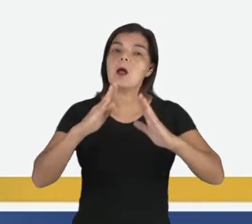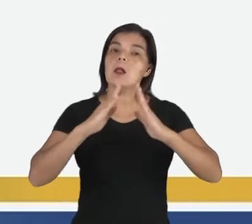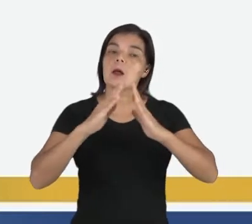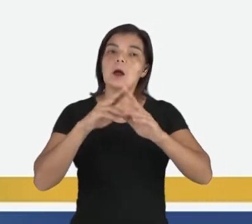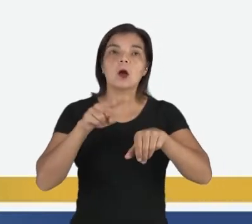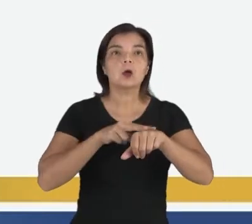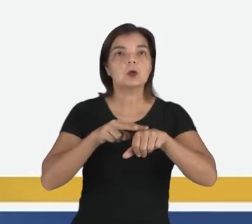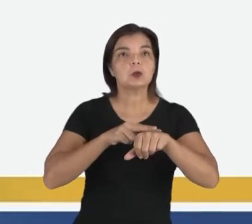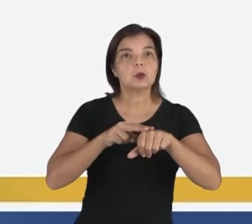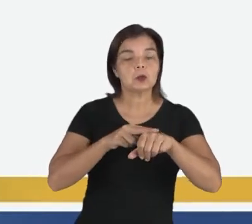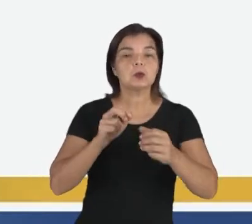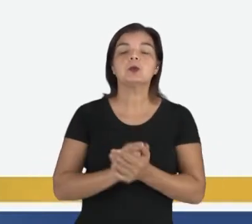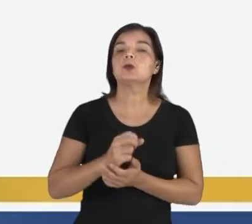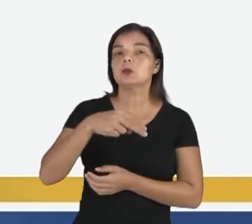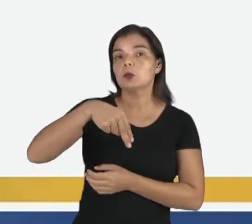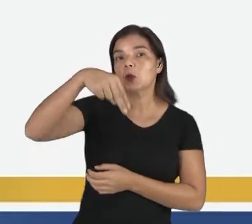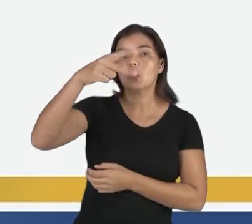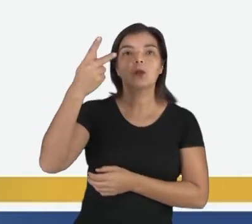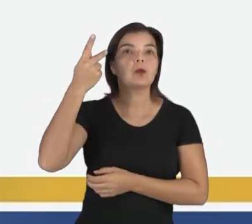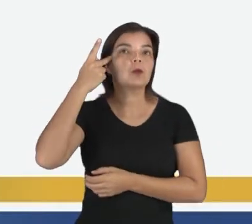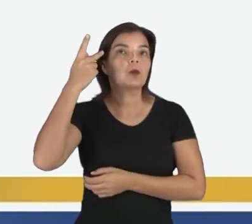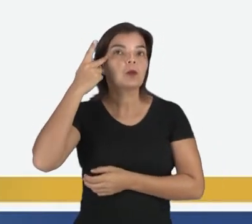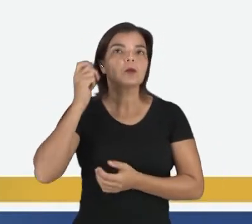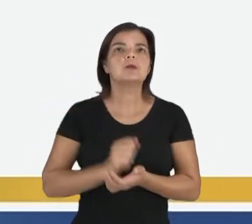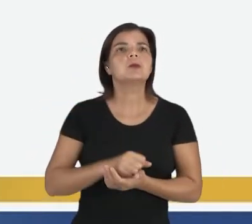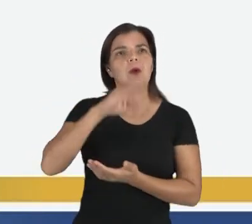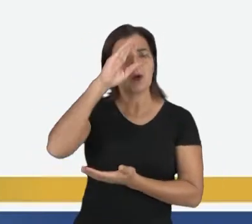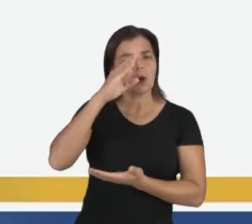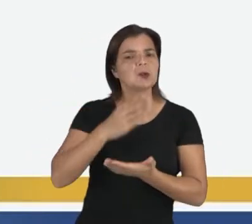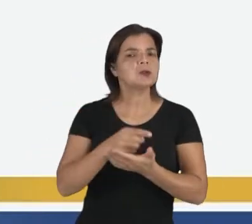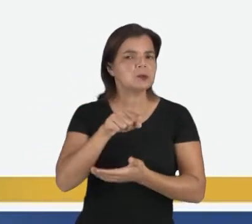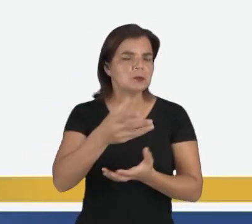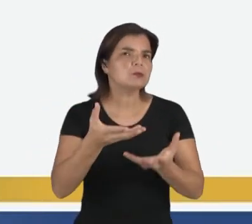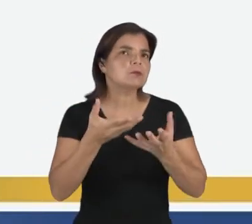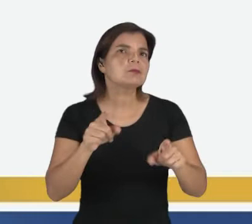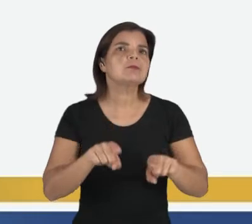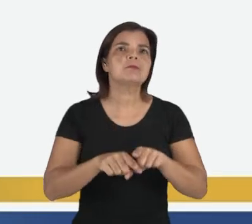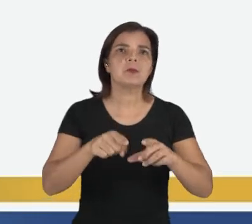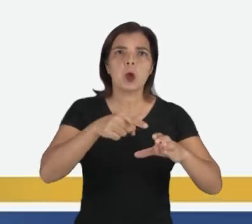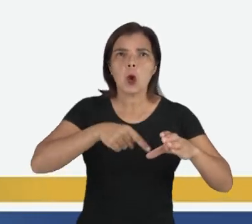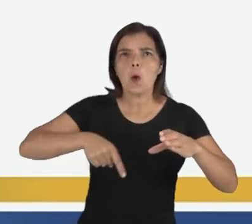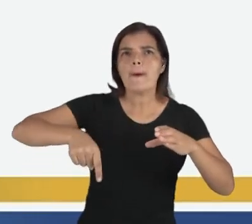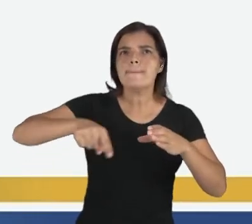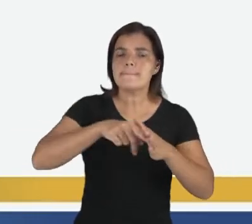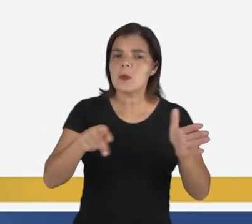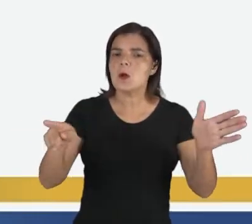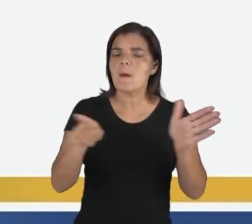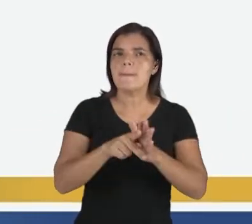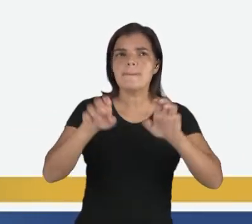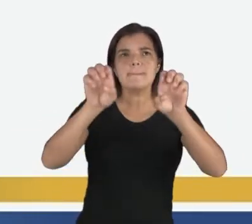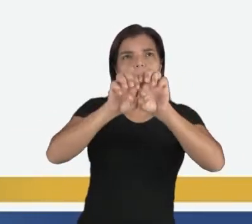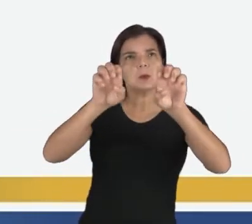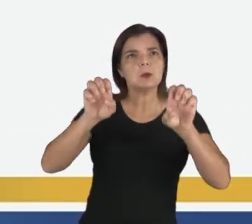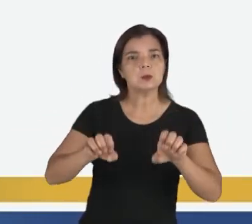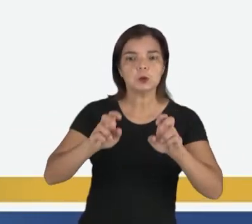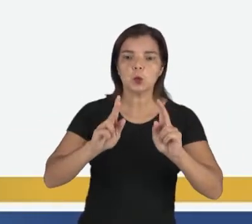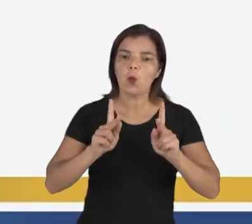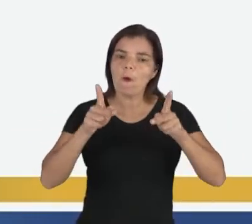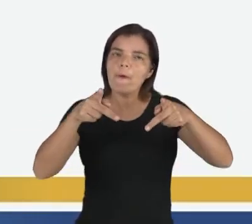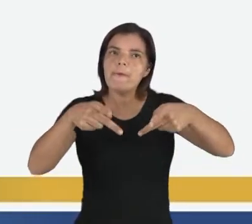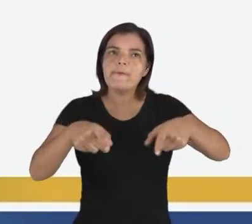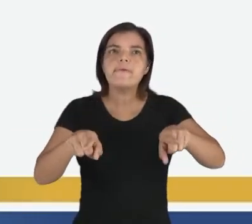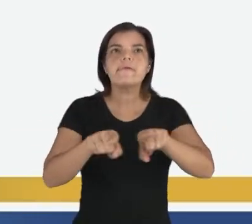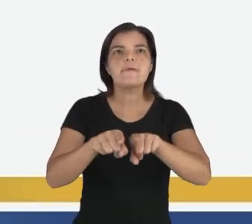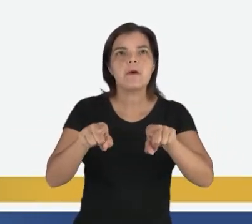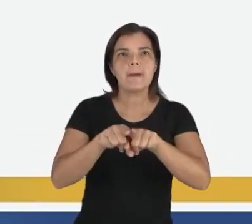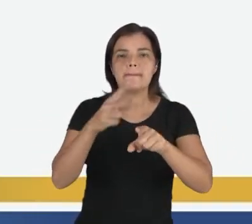Verde, na zona norte de São Paulo. Acredite se quiser, o buraco fica na própria estrutura do viaduto,